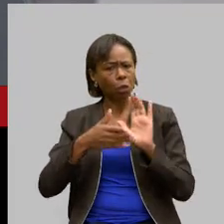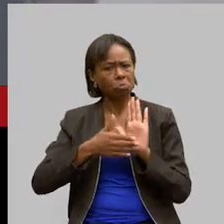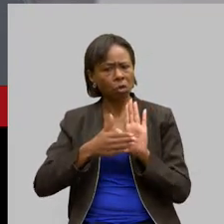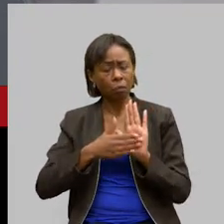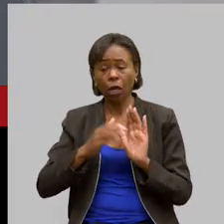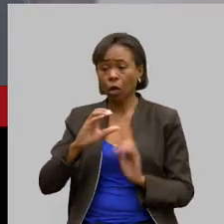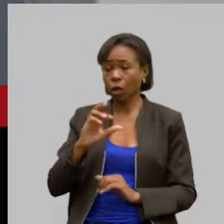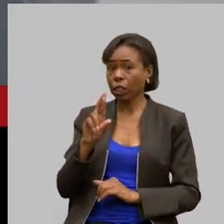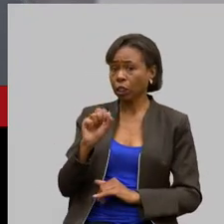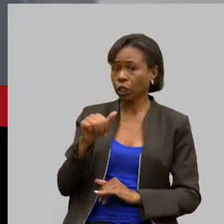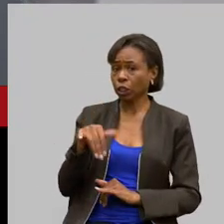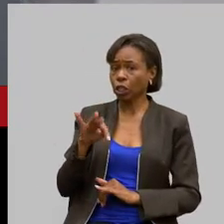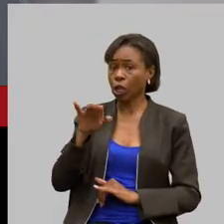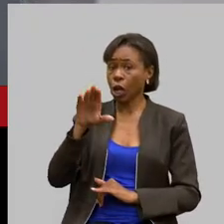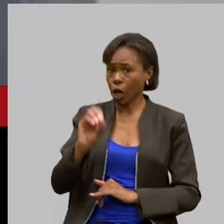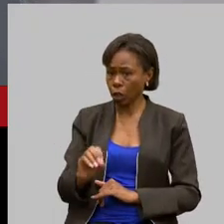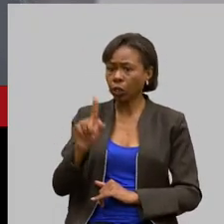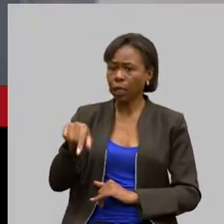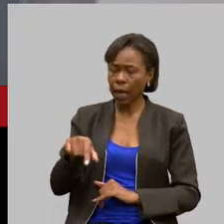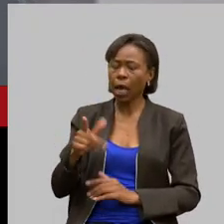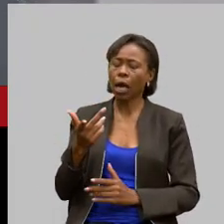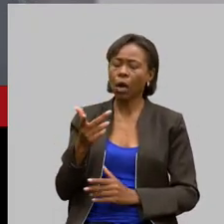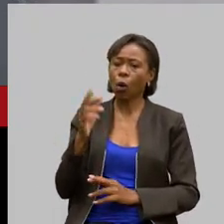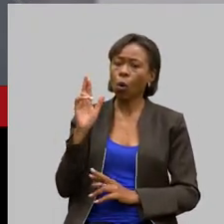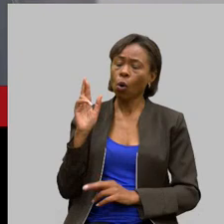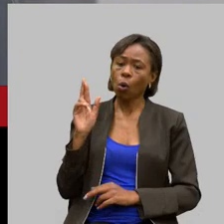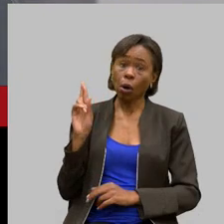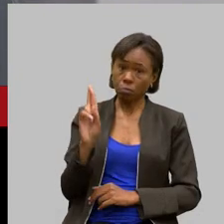militante da causa também a